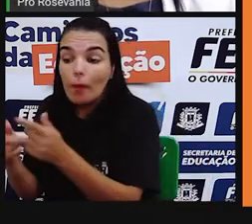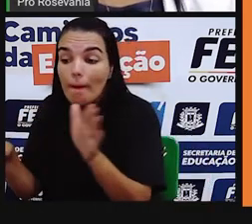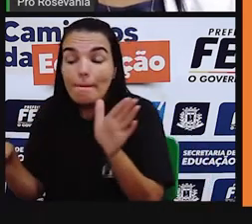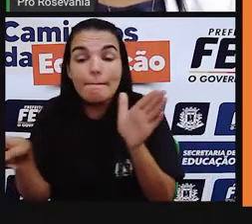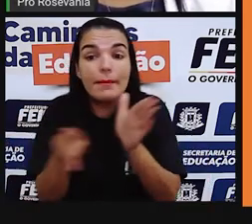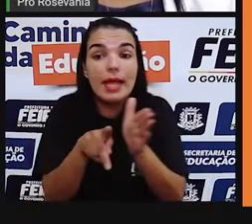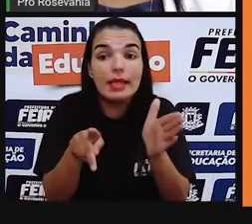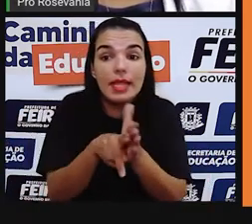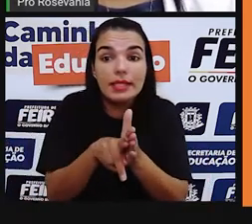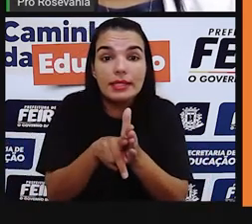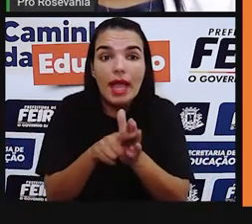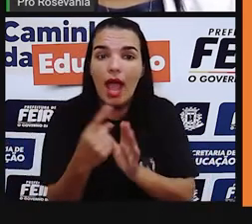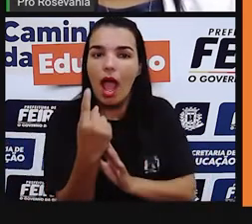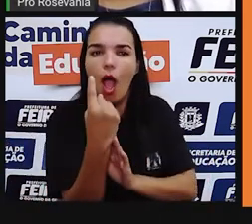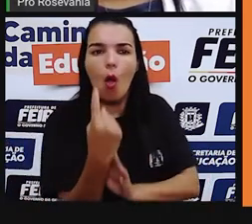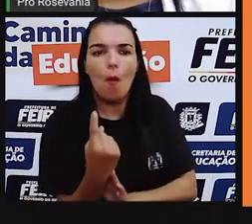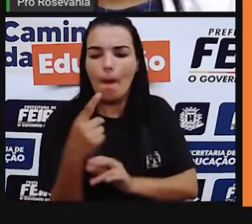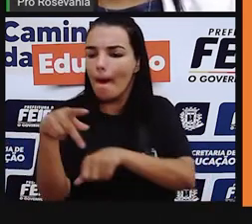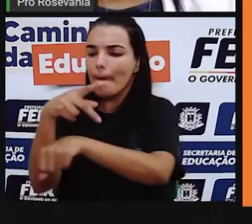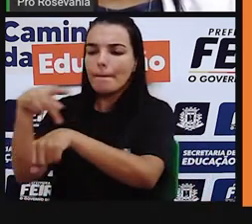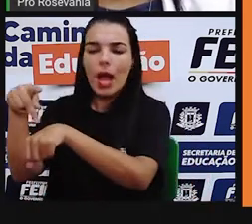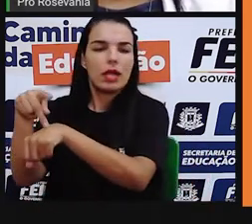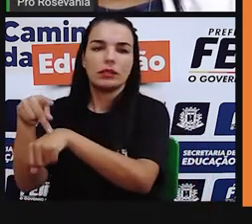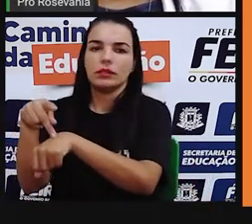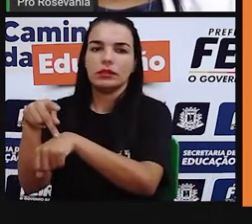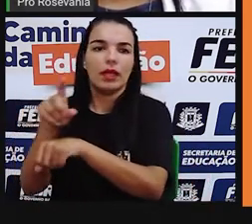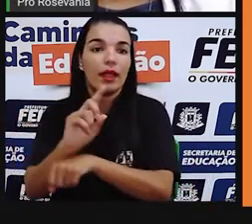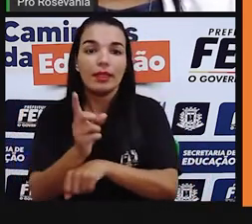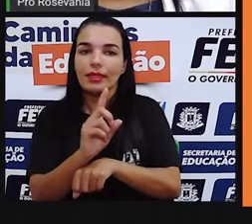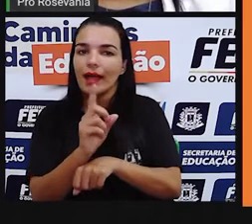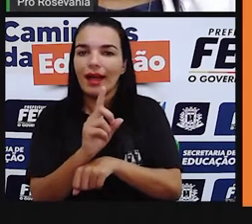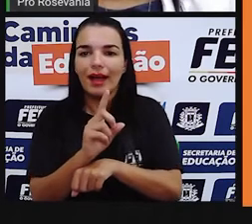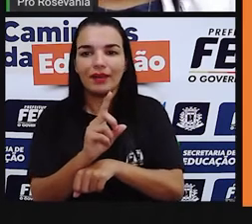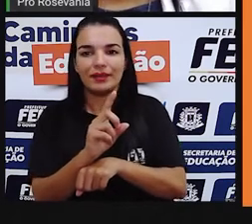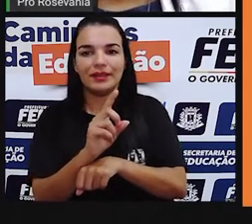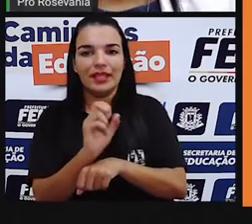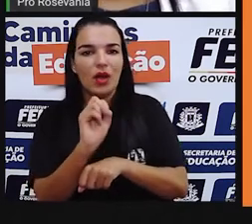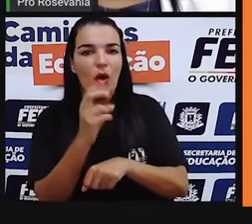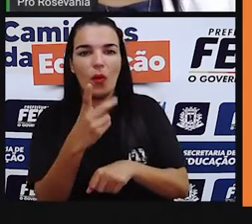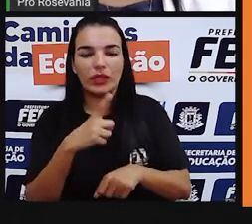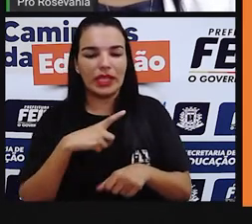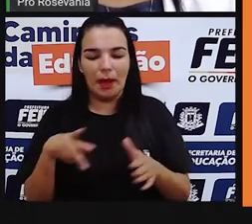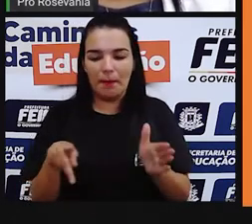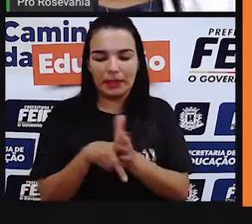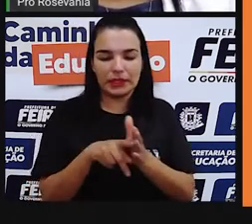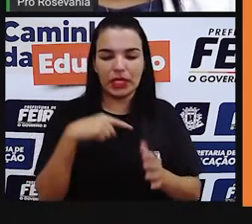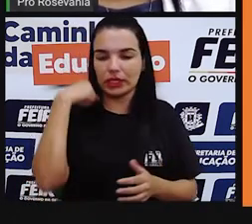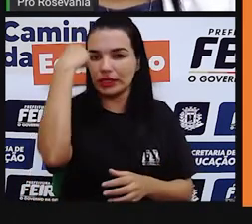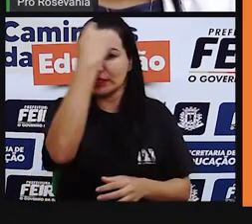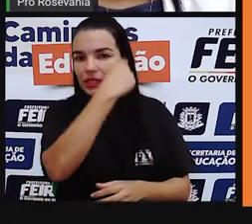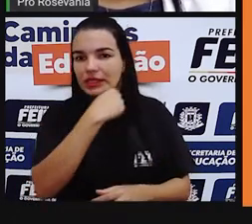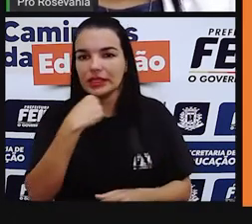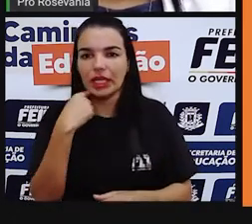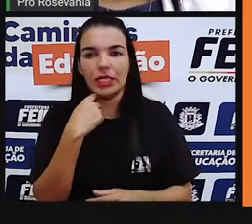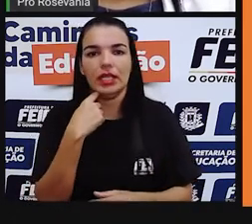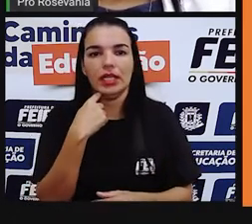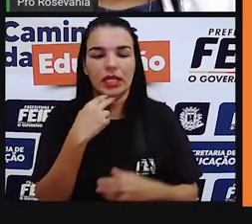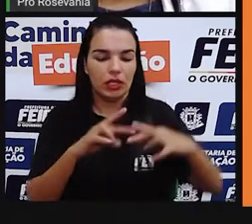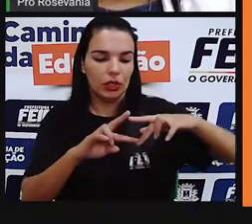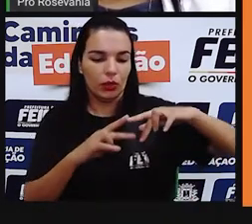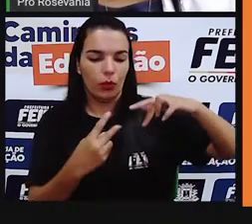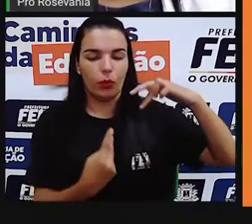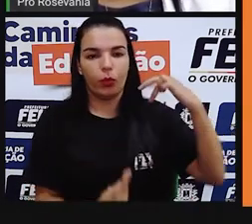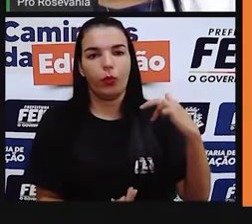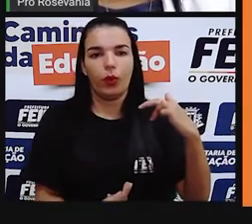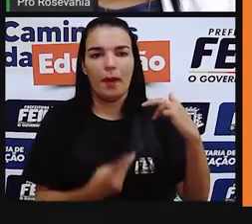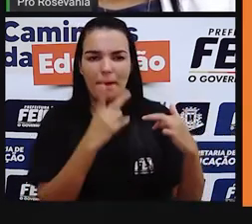pertencer a uma mesma nacionalidade ou possuir semelhança genética. Então, na realidade, o que eu vou observar